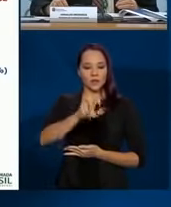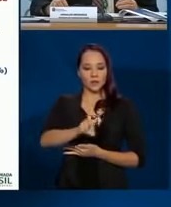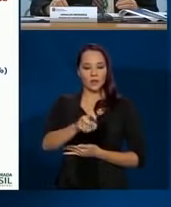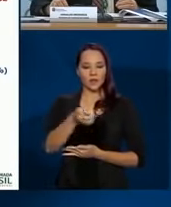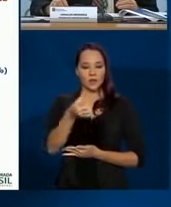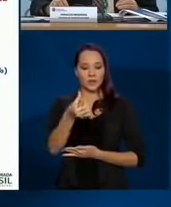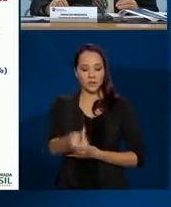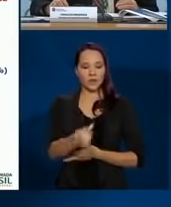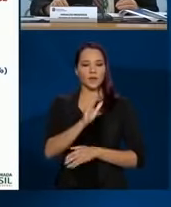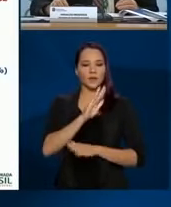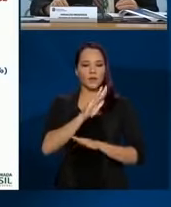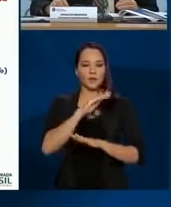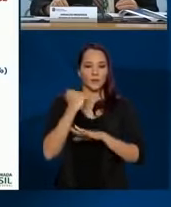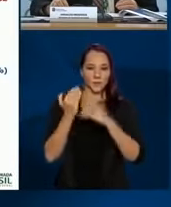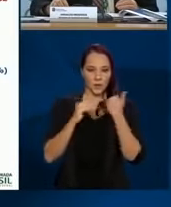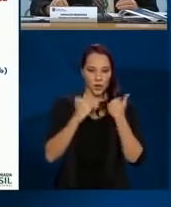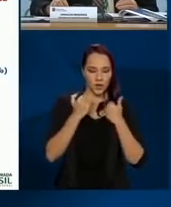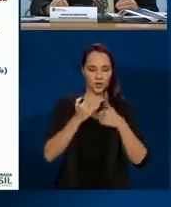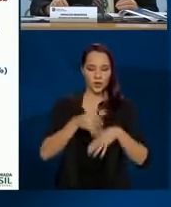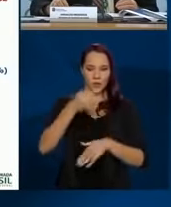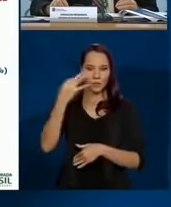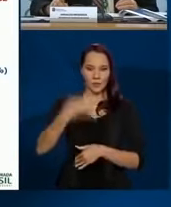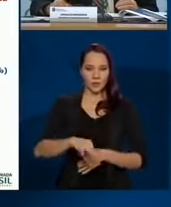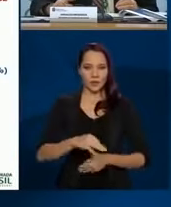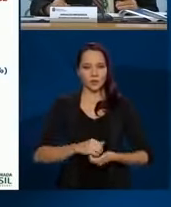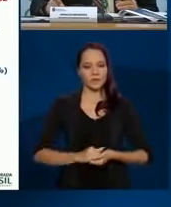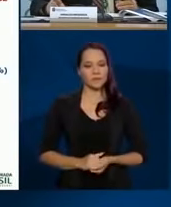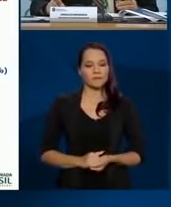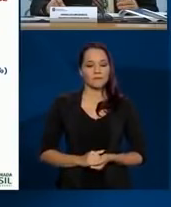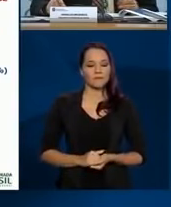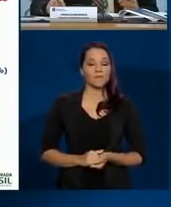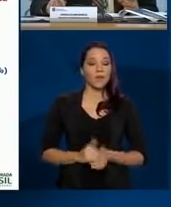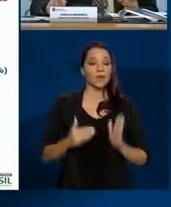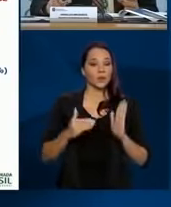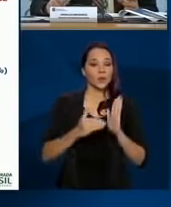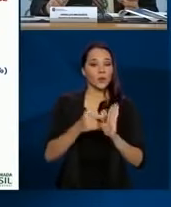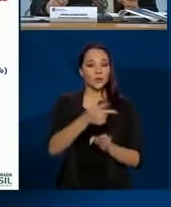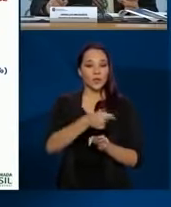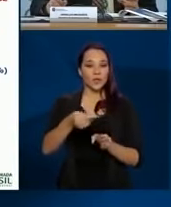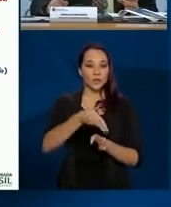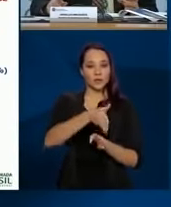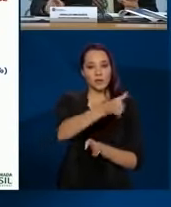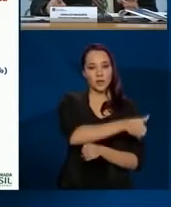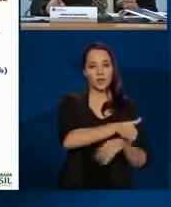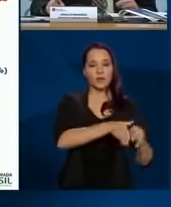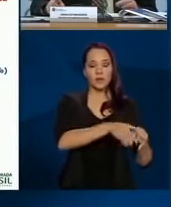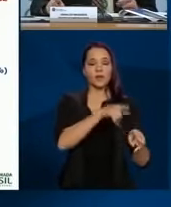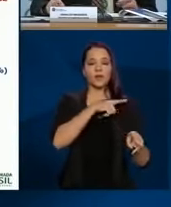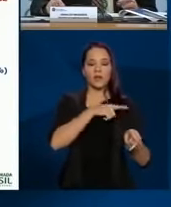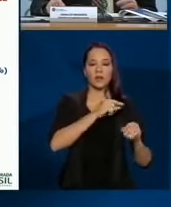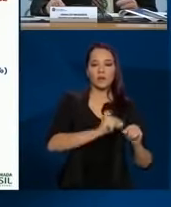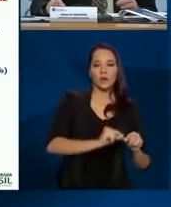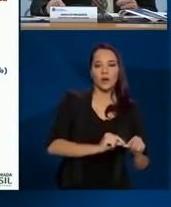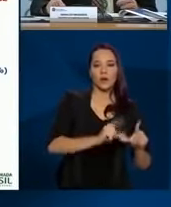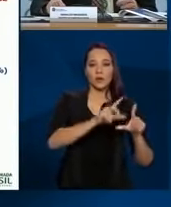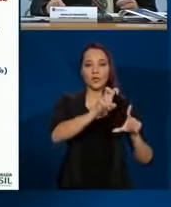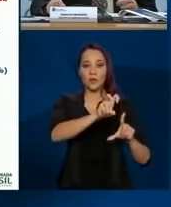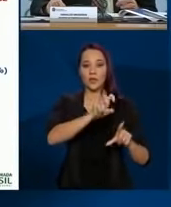97.256 óbitos confirmados, né? E nessa última semana epidemiológica tivemos um aumento de